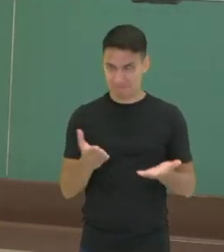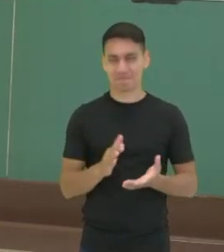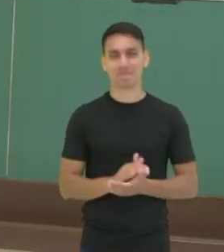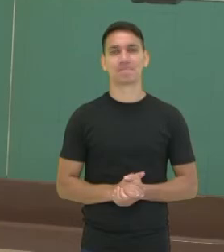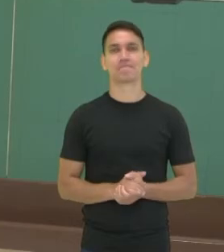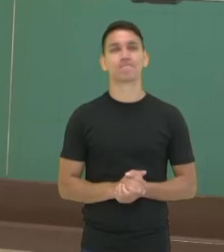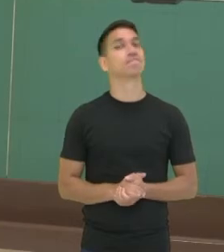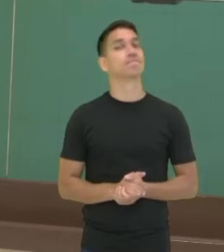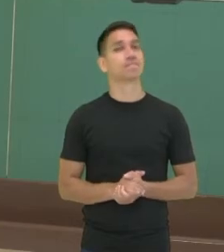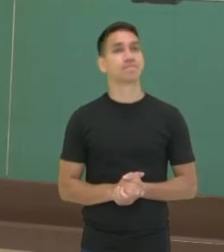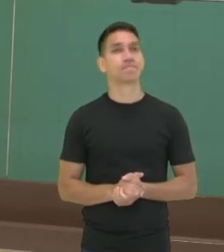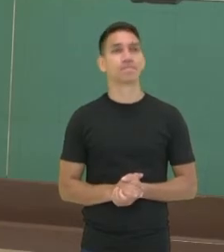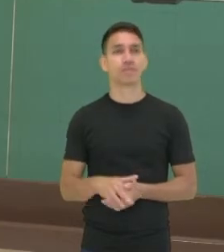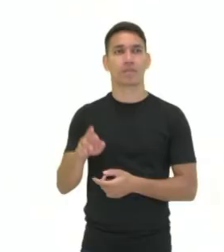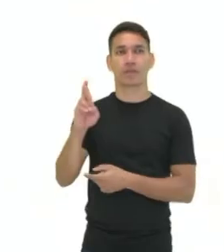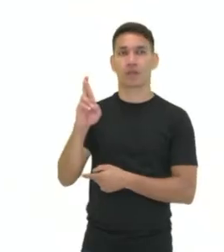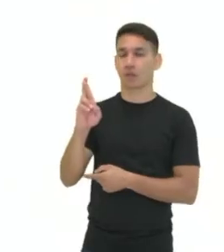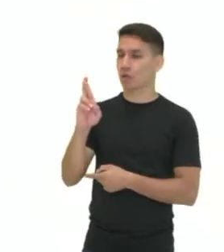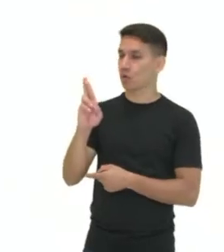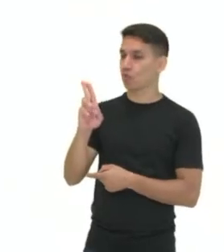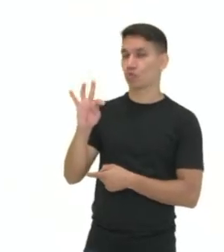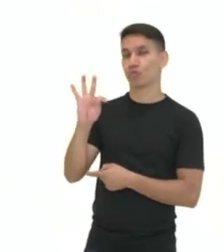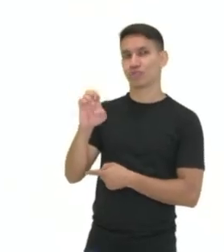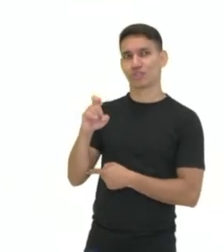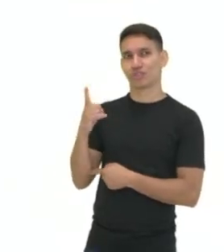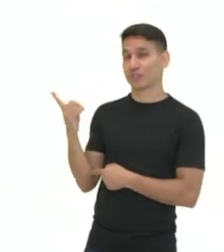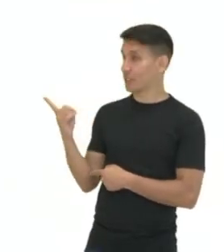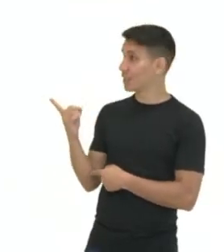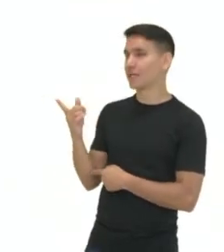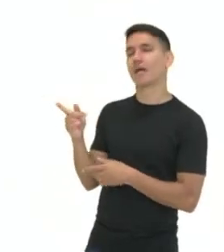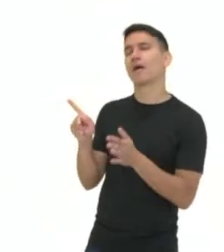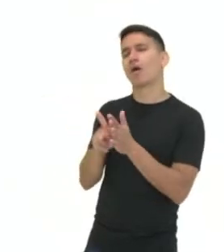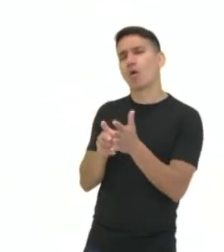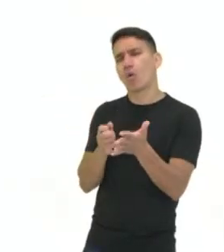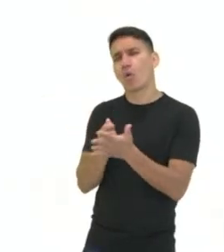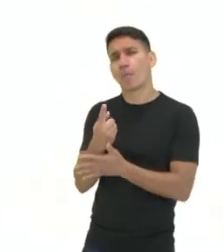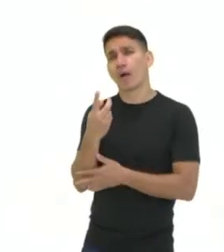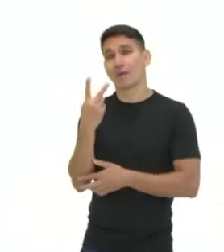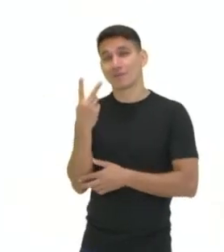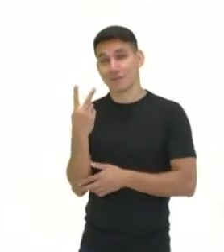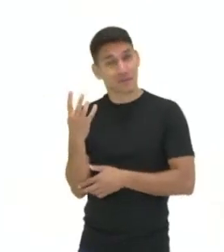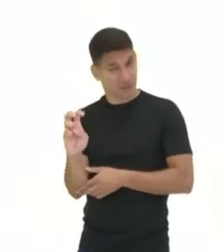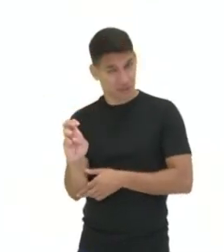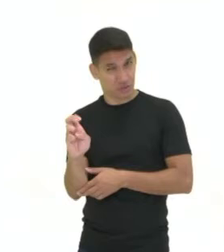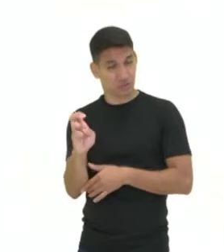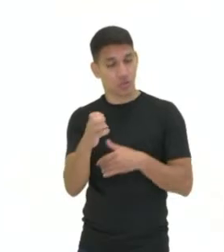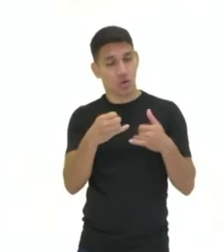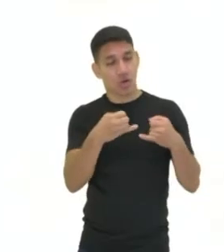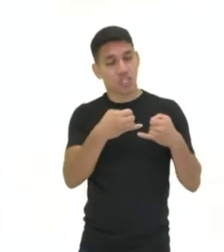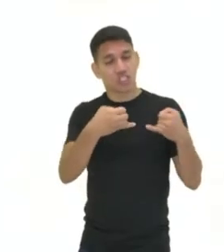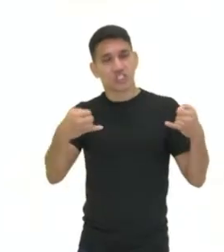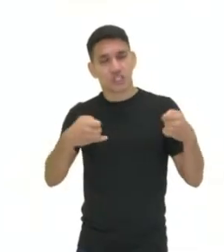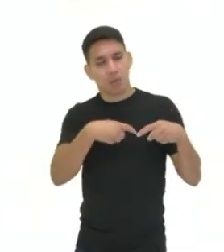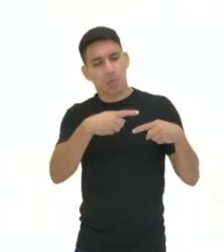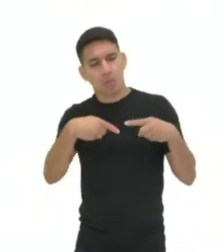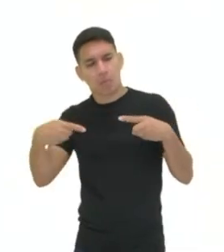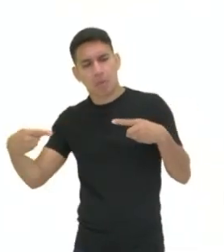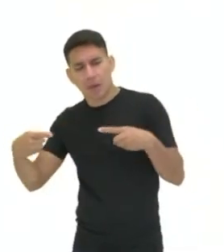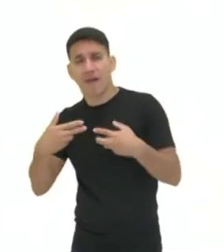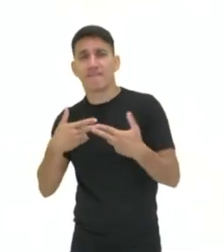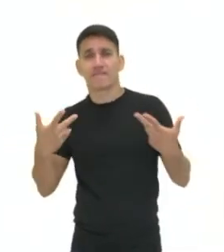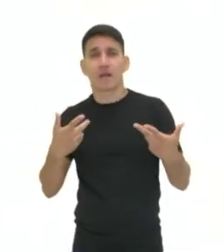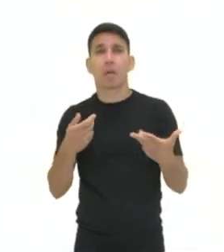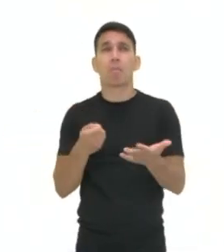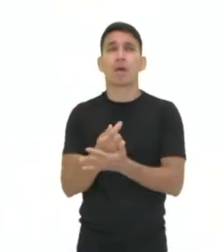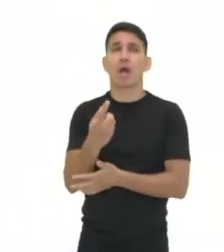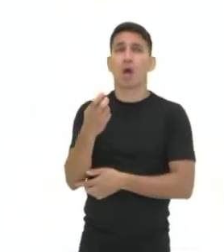hein? Dona Ruth comprou 5 carretéis de linha e pagou R$8,25 por eles. Quanto